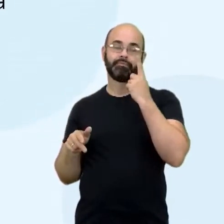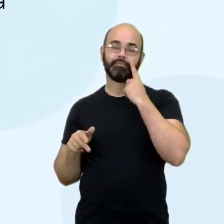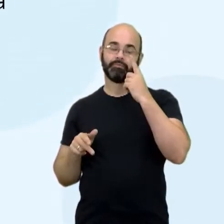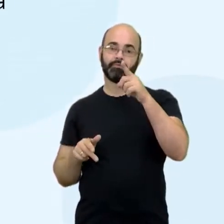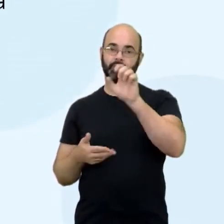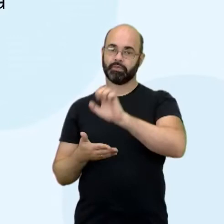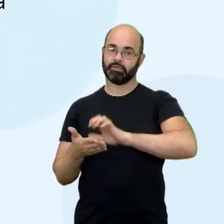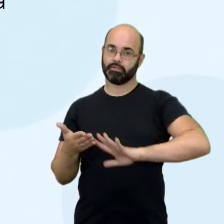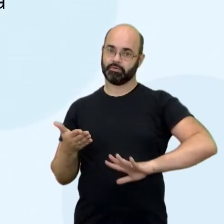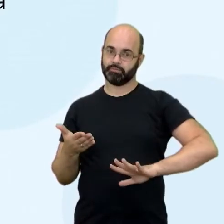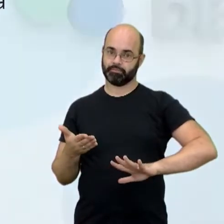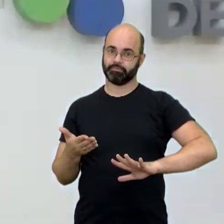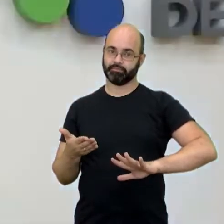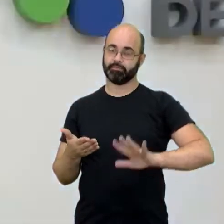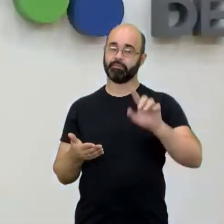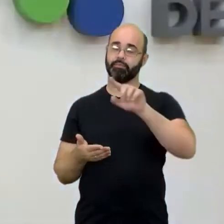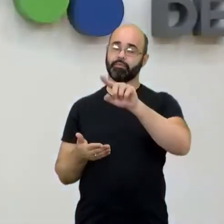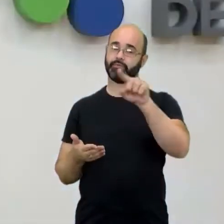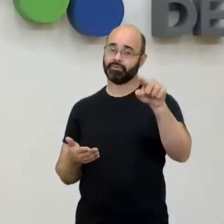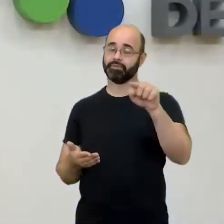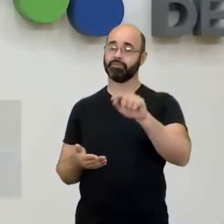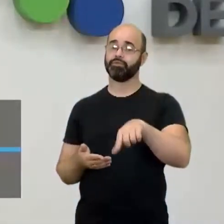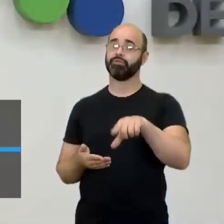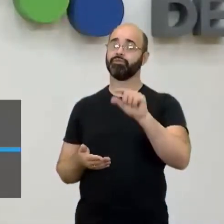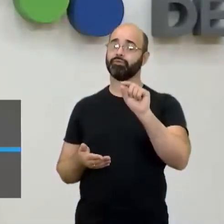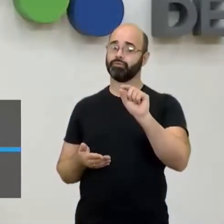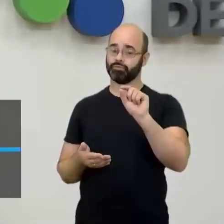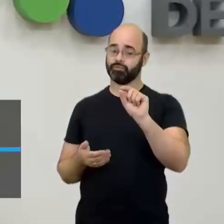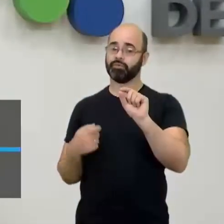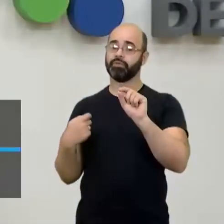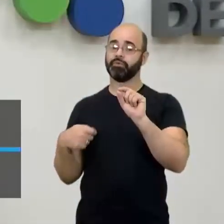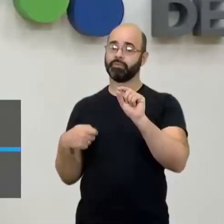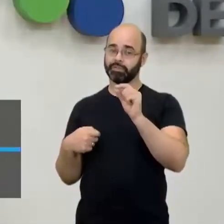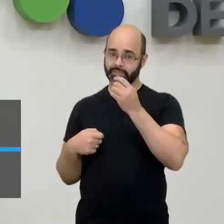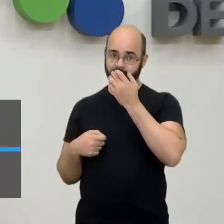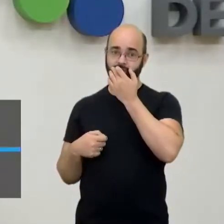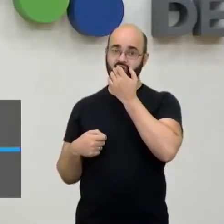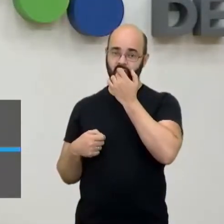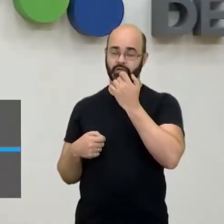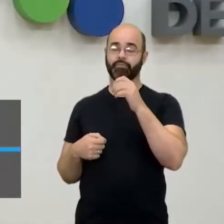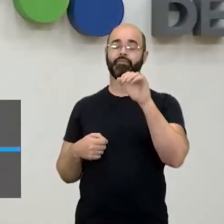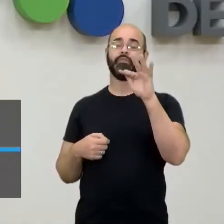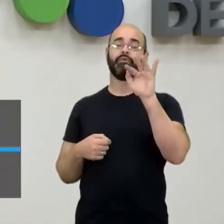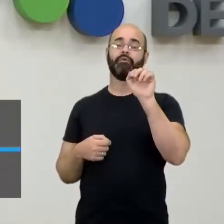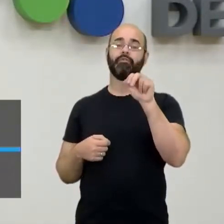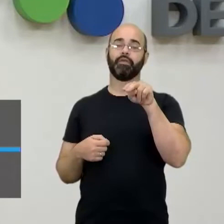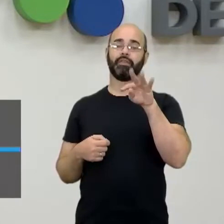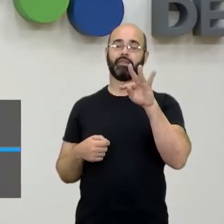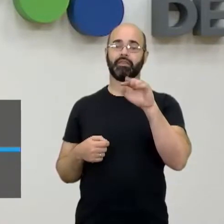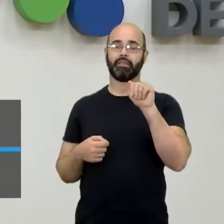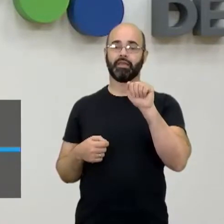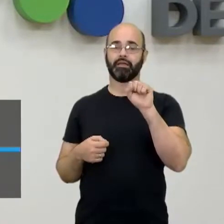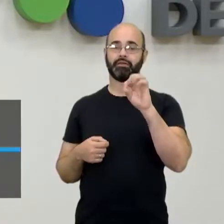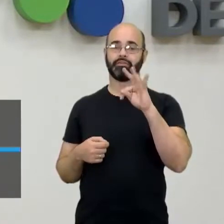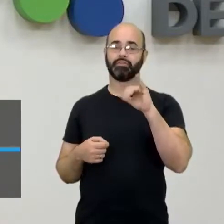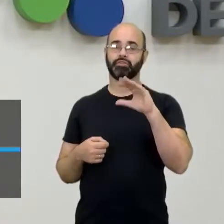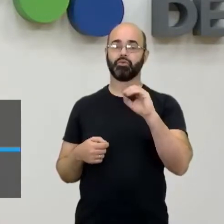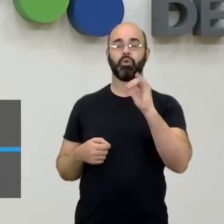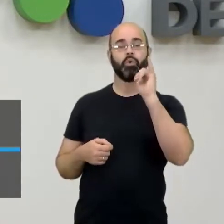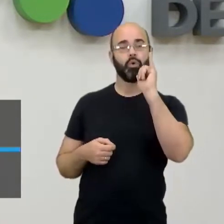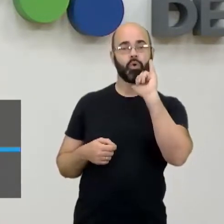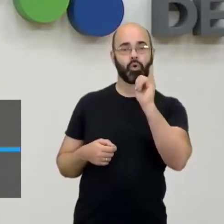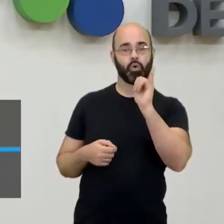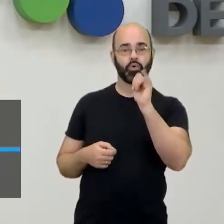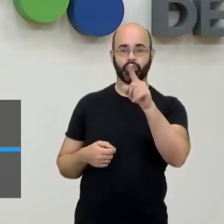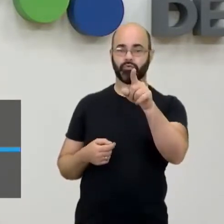fazer que vocês têm que escolher, vocês terão que escolher um conto fantástico para apresentar aí para o seu professor, né? Você vai